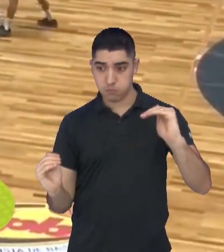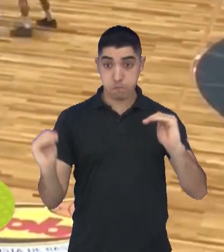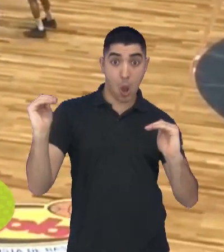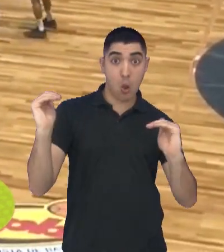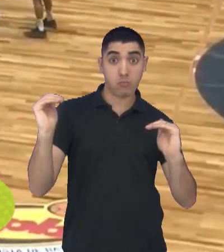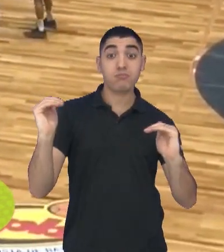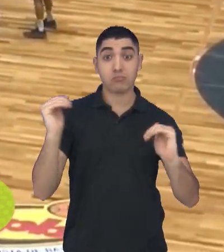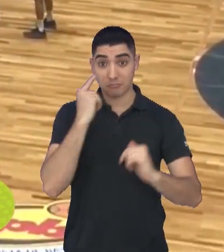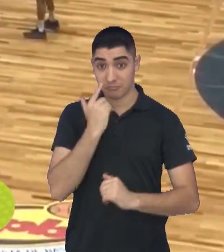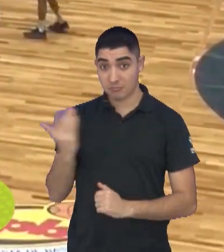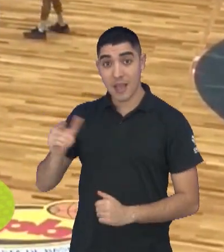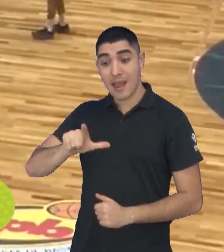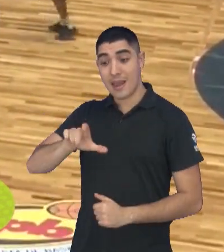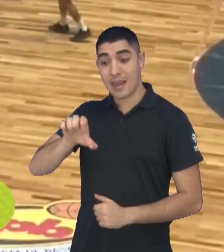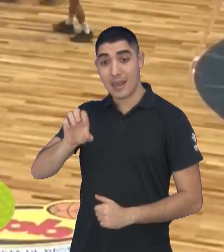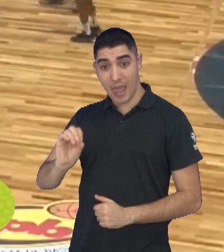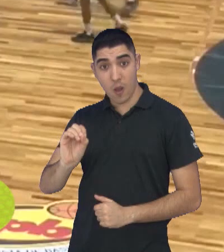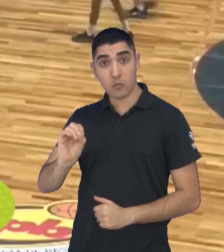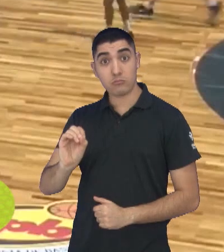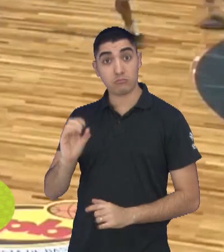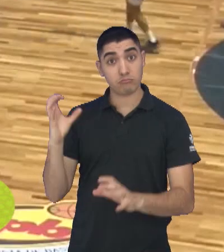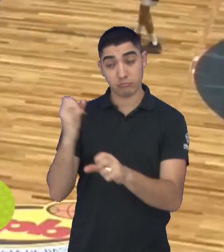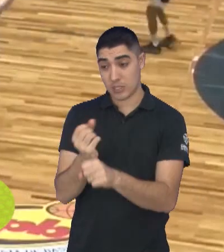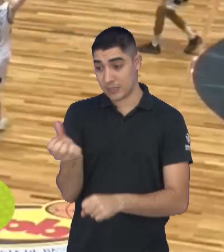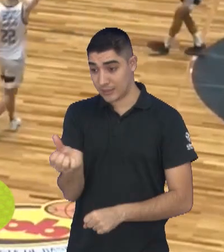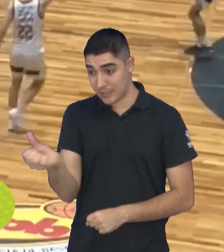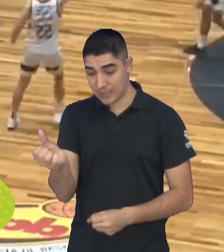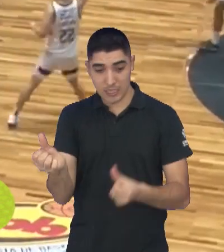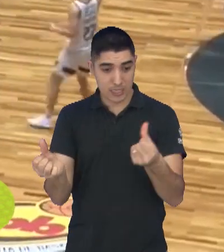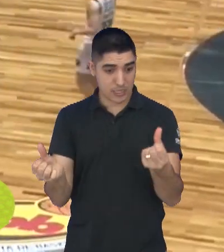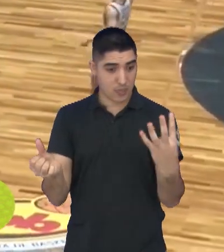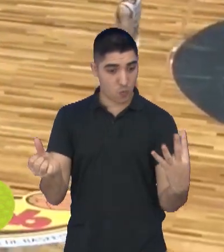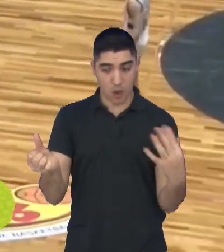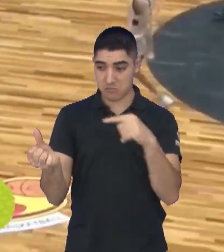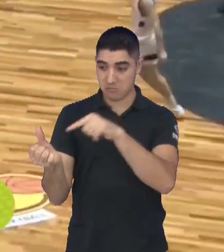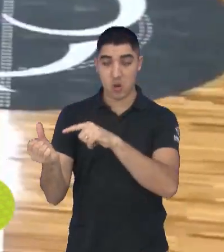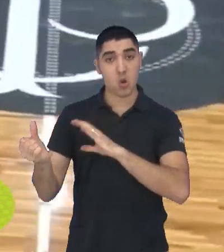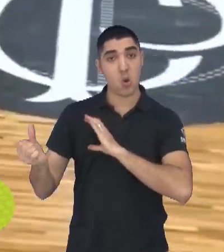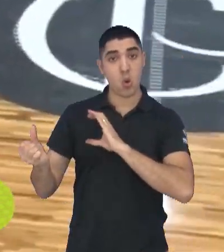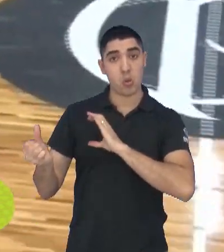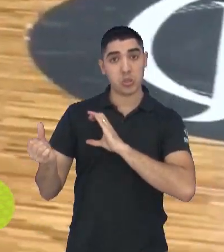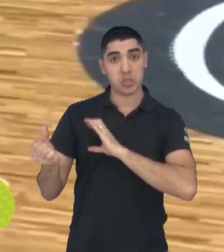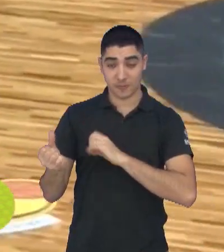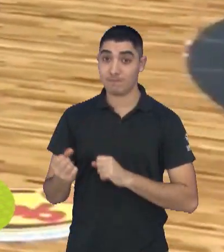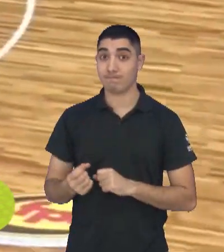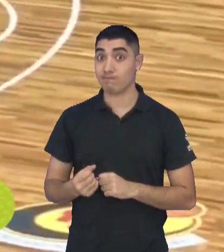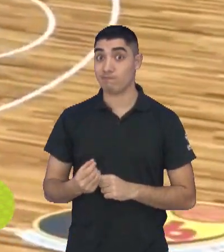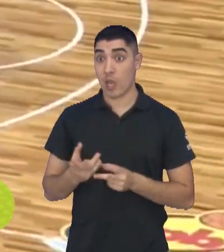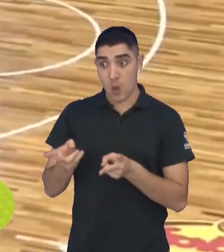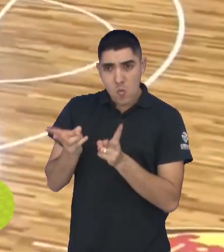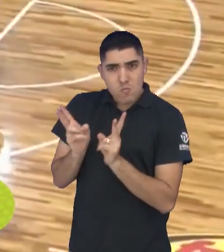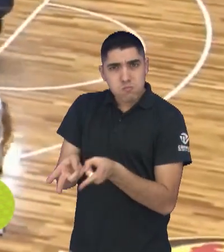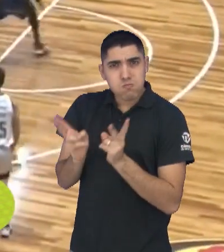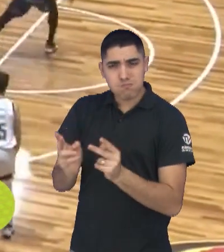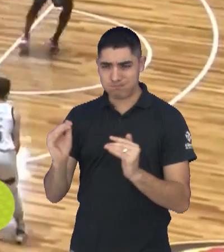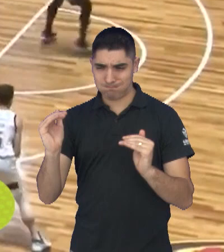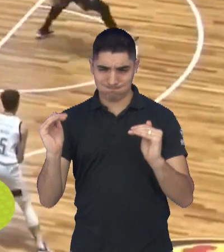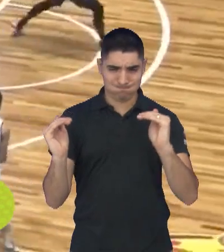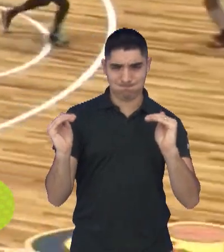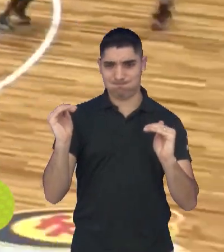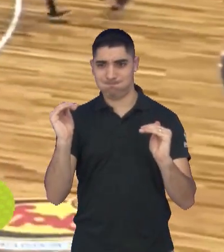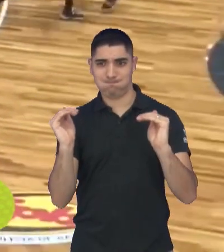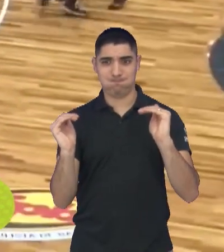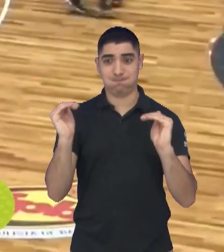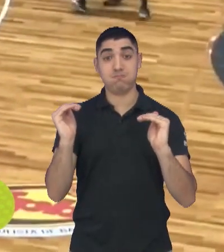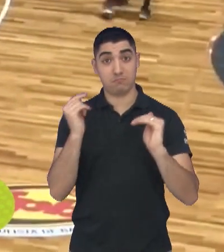placar, com o Léo nesse jump, 66-64 para o Corinthians. O jogo permaneceu equilibrado, com trocas